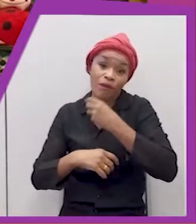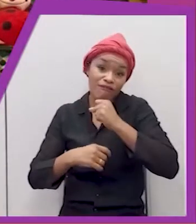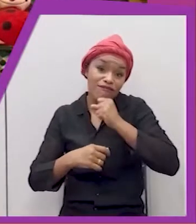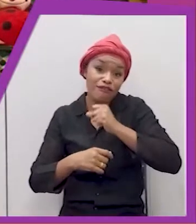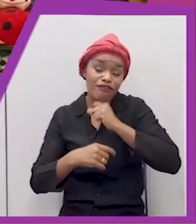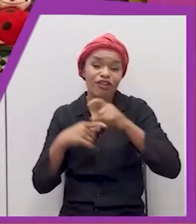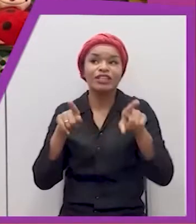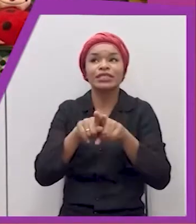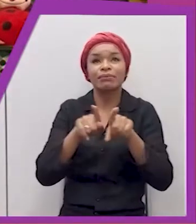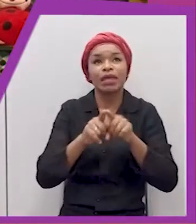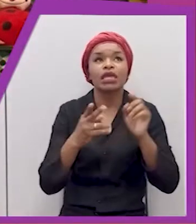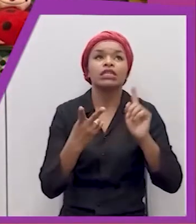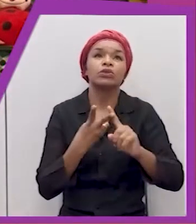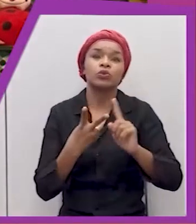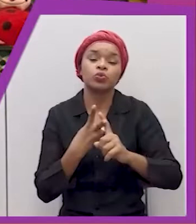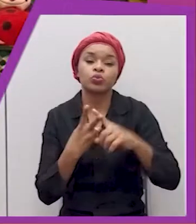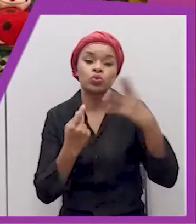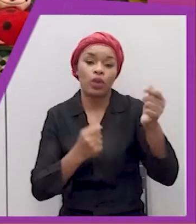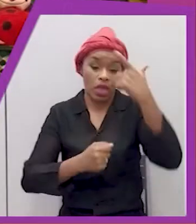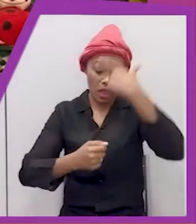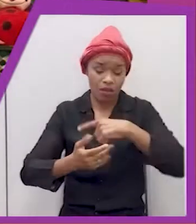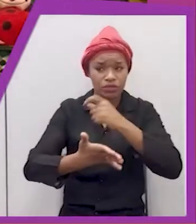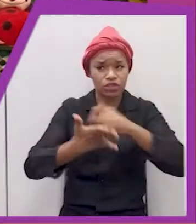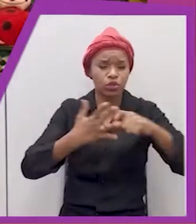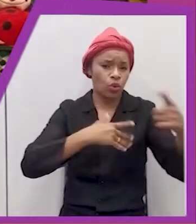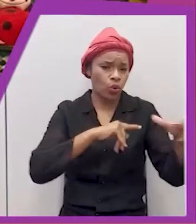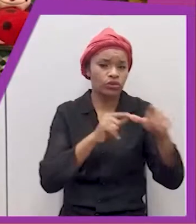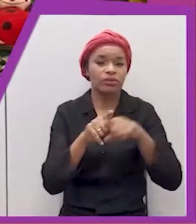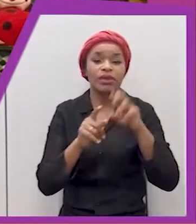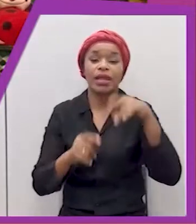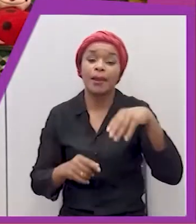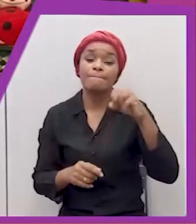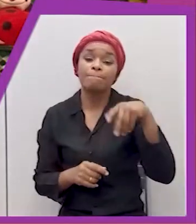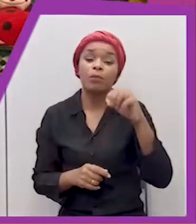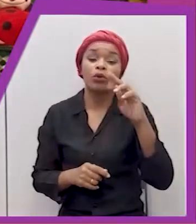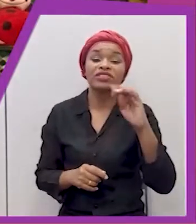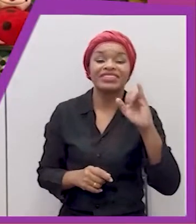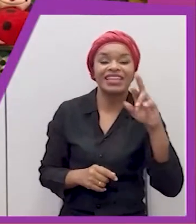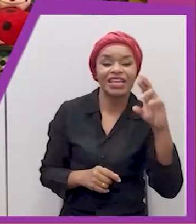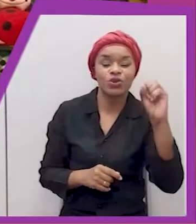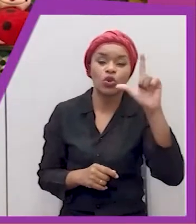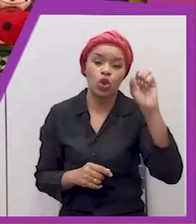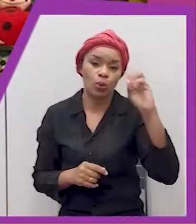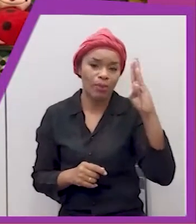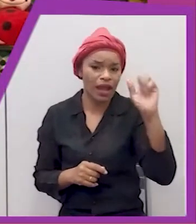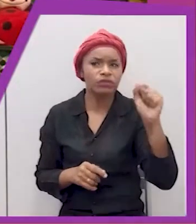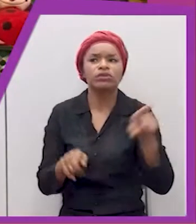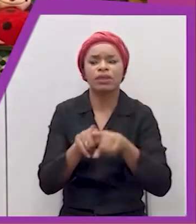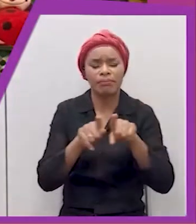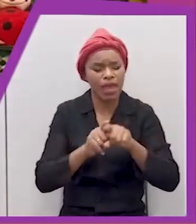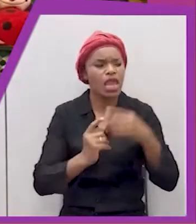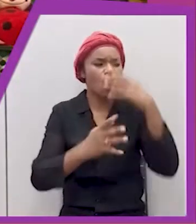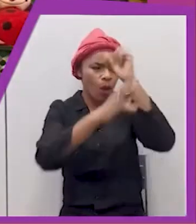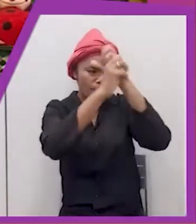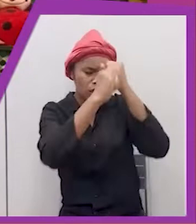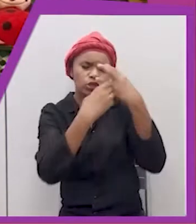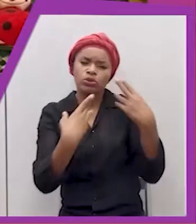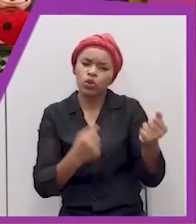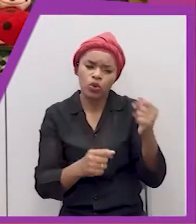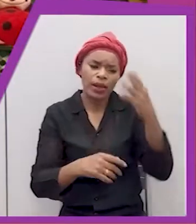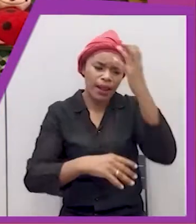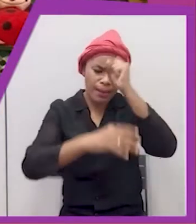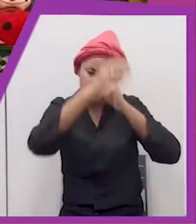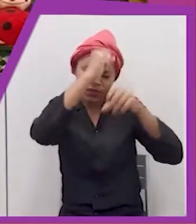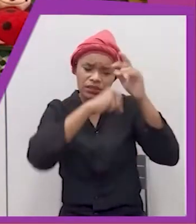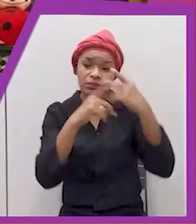presença de vários autores maravilhosos conversando com as crianças e contando as histórias de cada história porque cada história de um livro